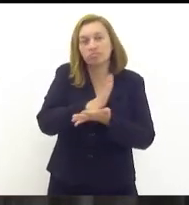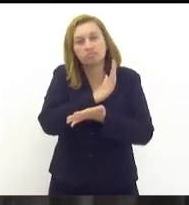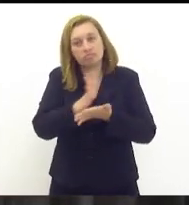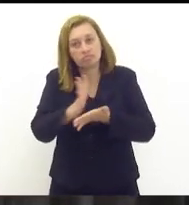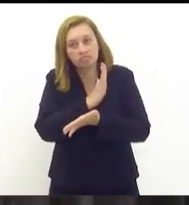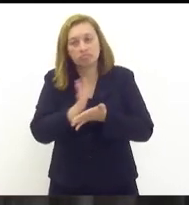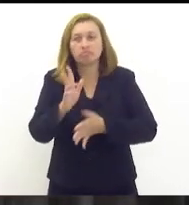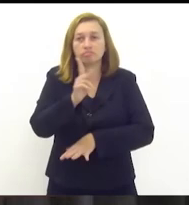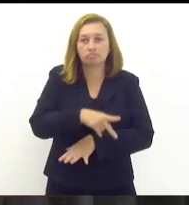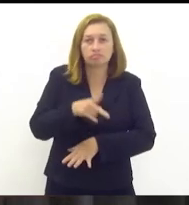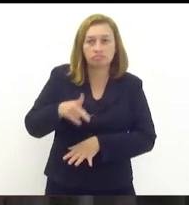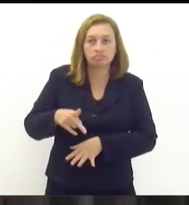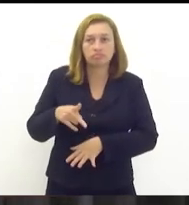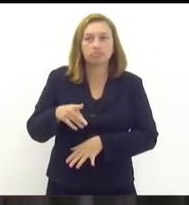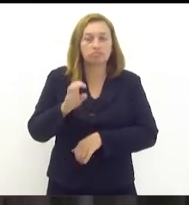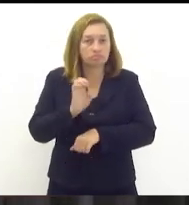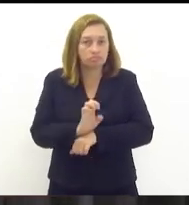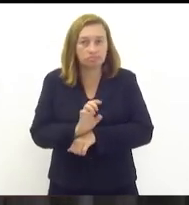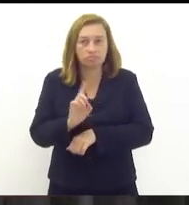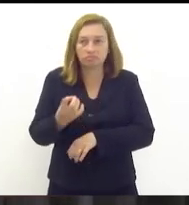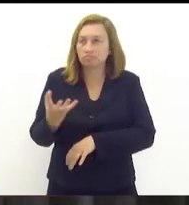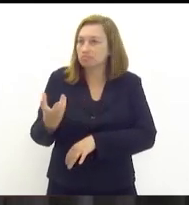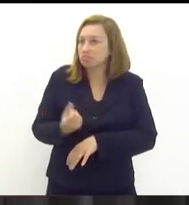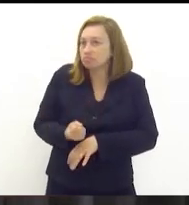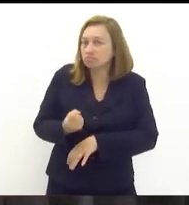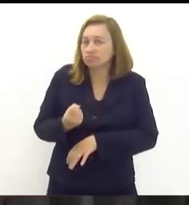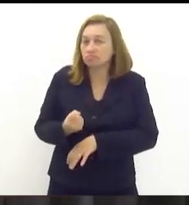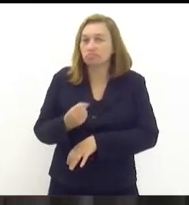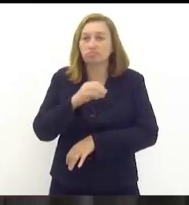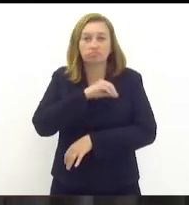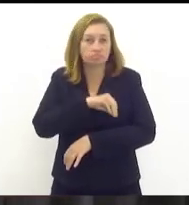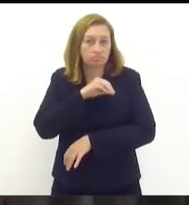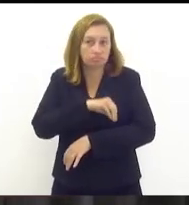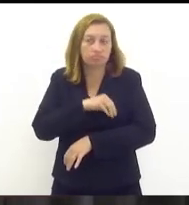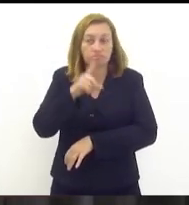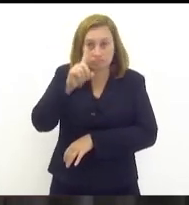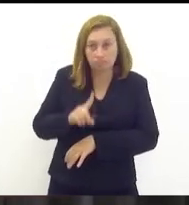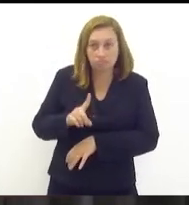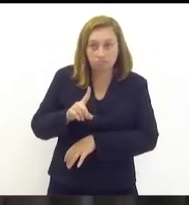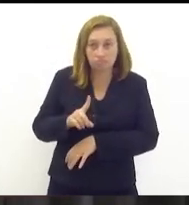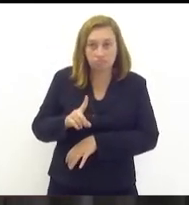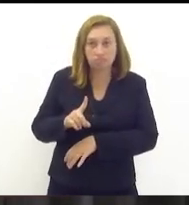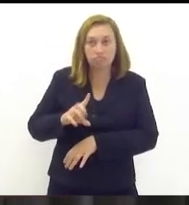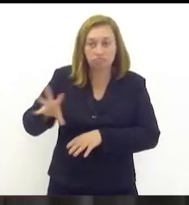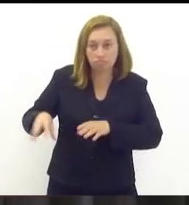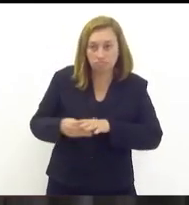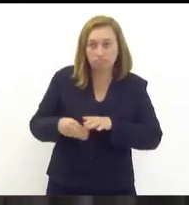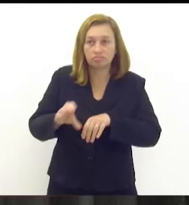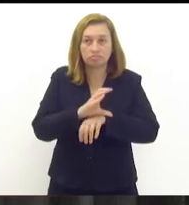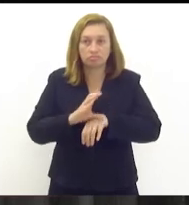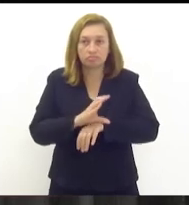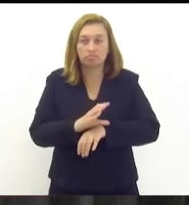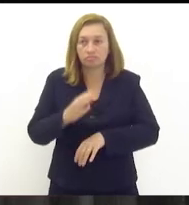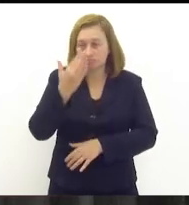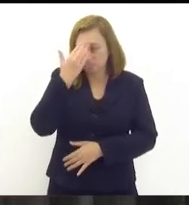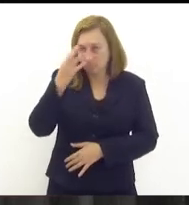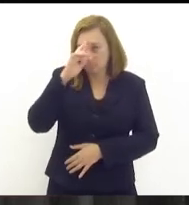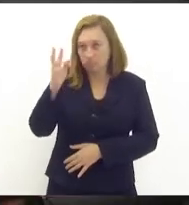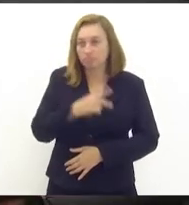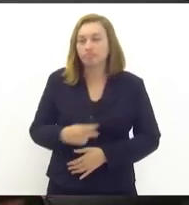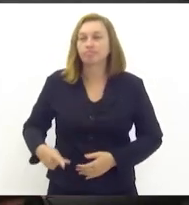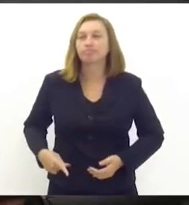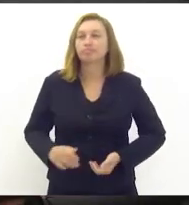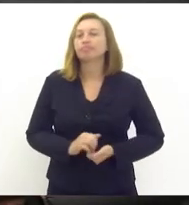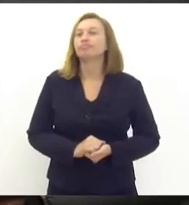professores da rede estadual que ainda não estão recebendo o piso nacional que é o direito que está na Constituição era isso presidente Muito